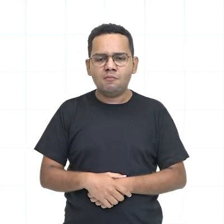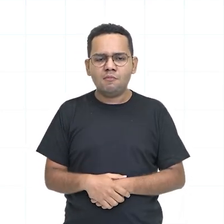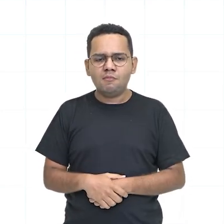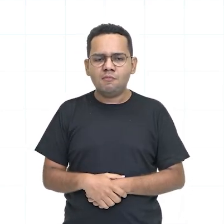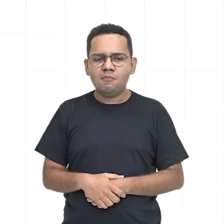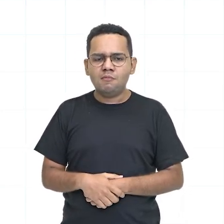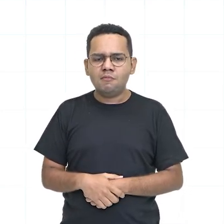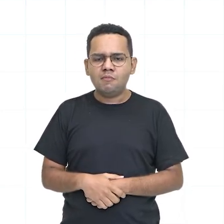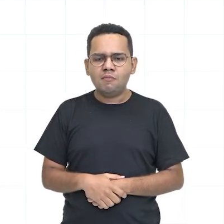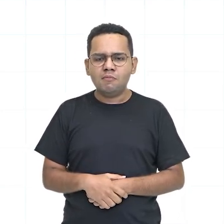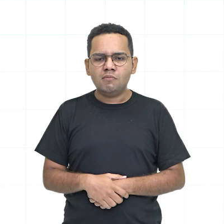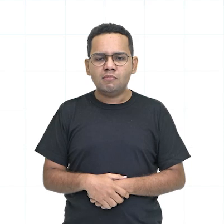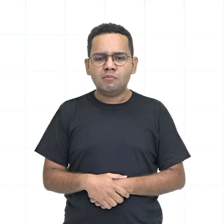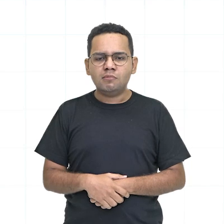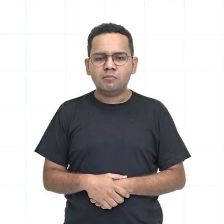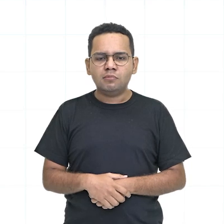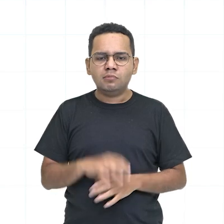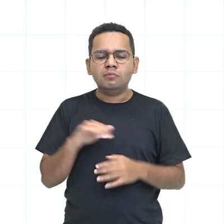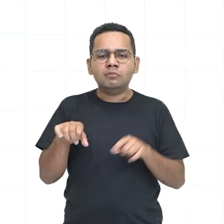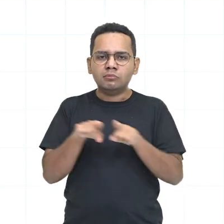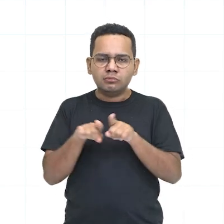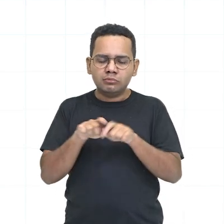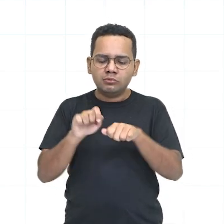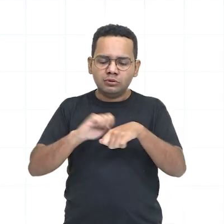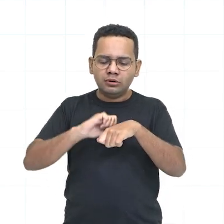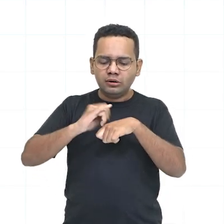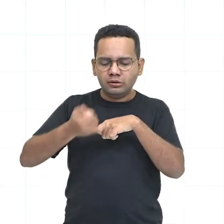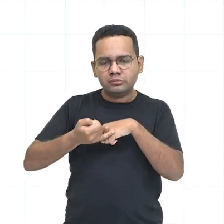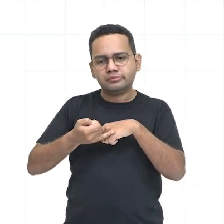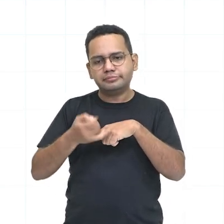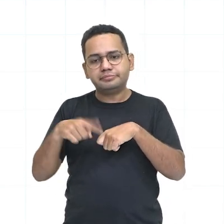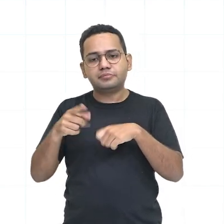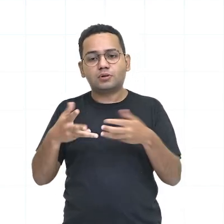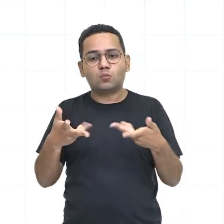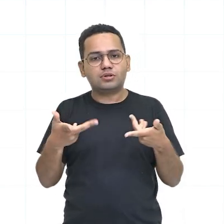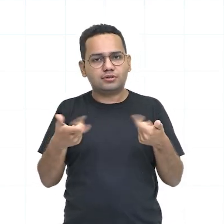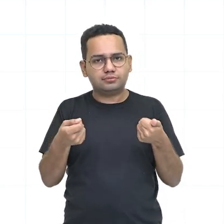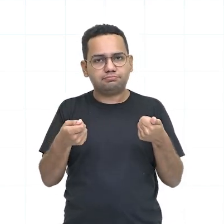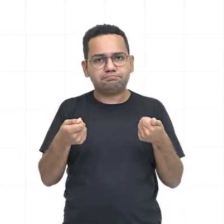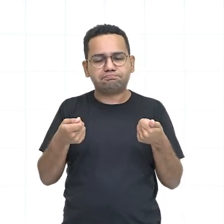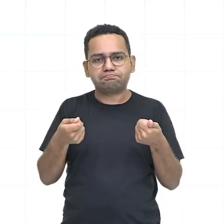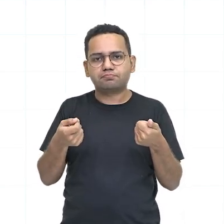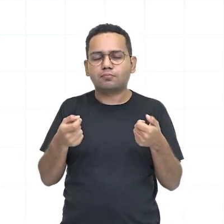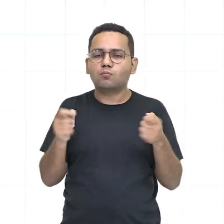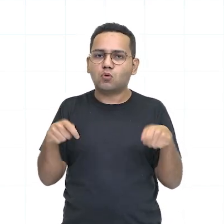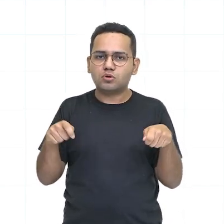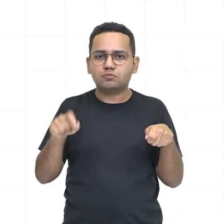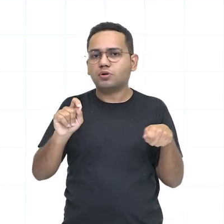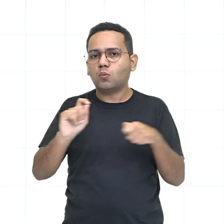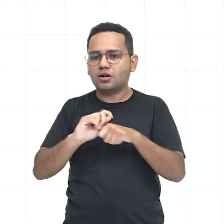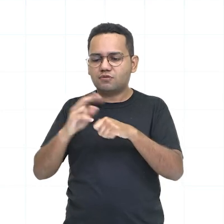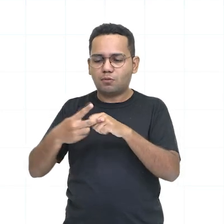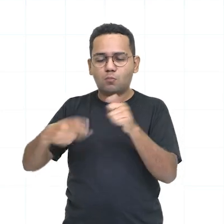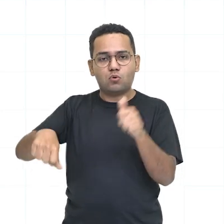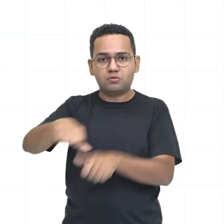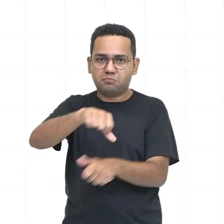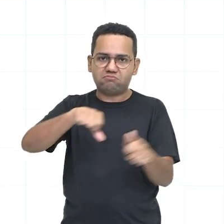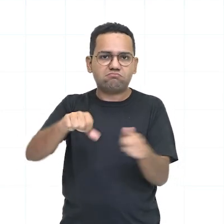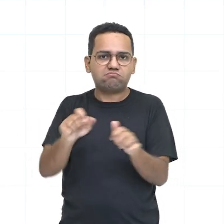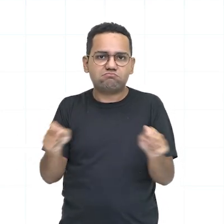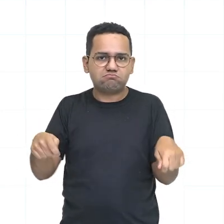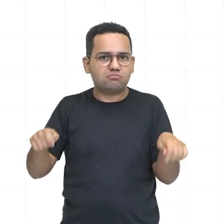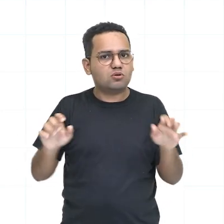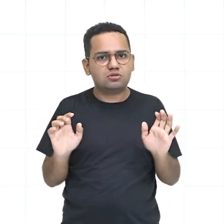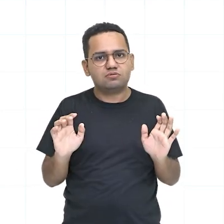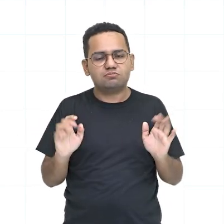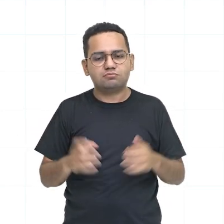além dos verbos, né, adjectives, os adjetivos, né, que são qualidades, então o advérbio ele também pode modificar, ele pode descrever